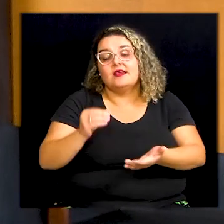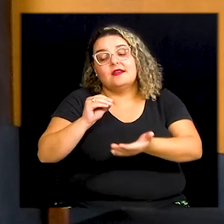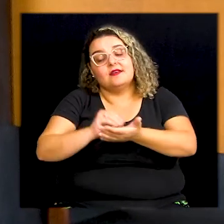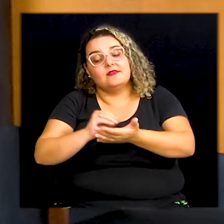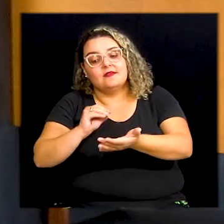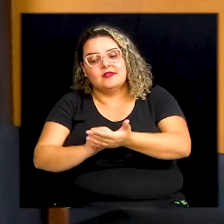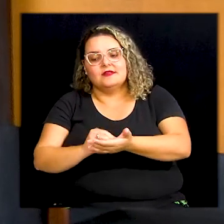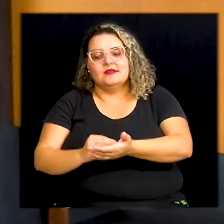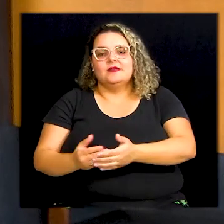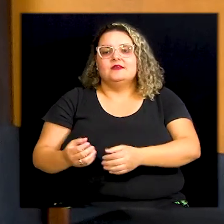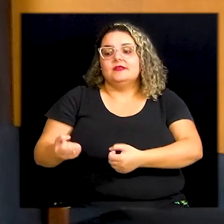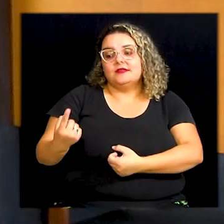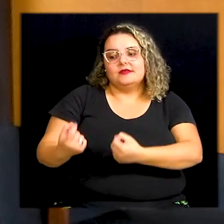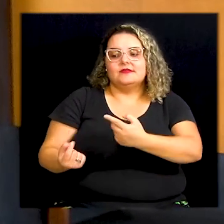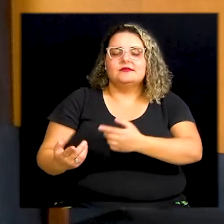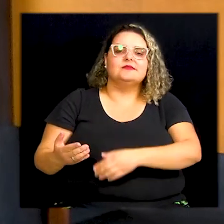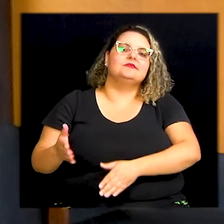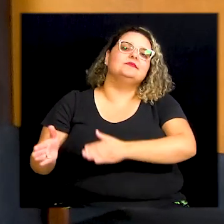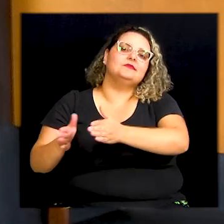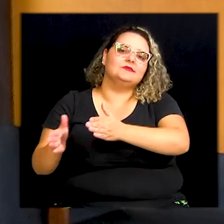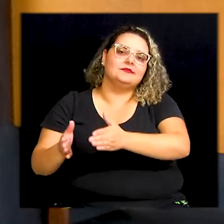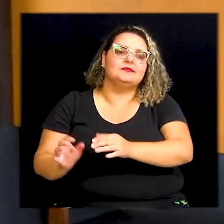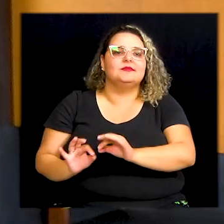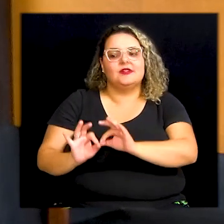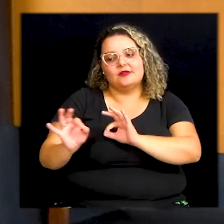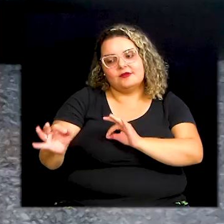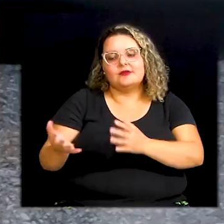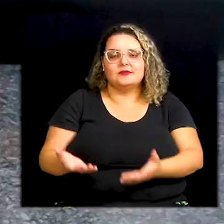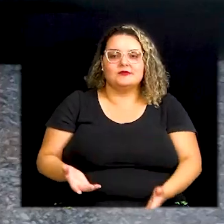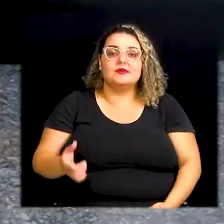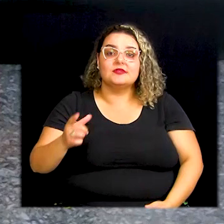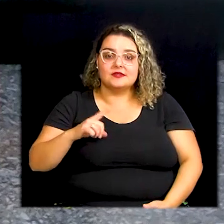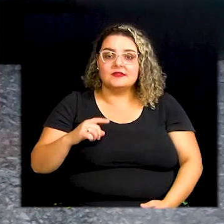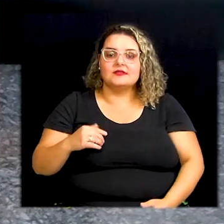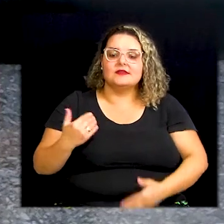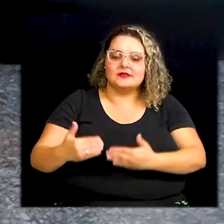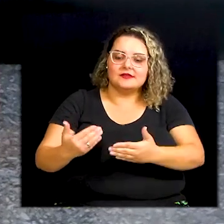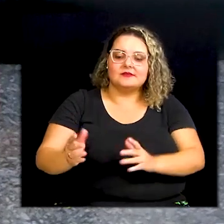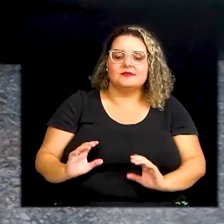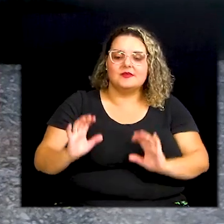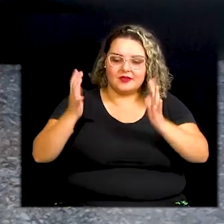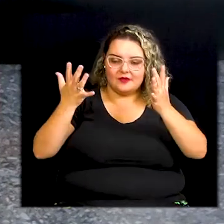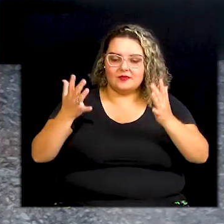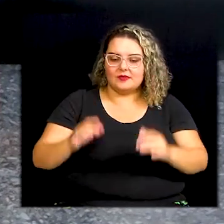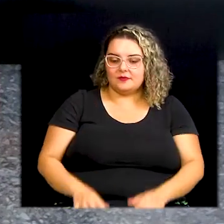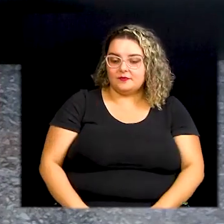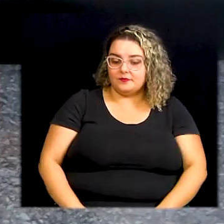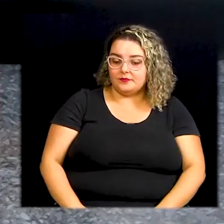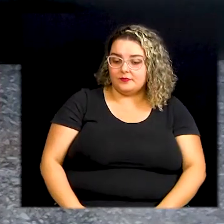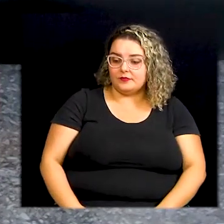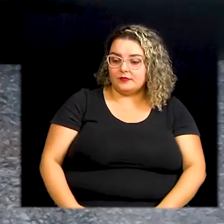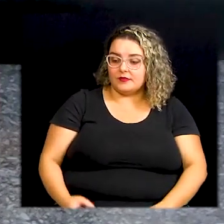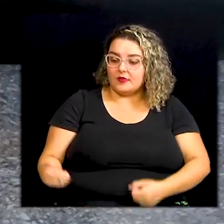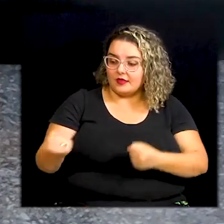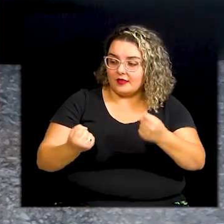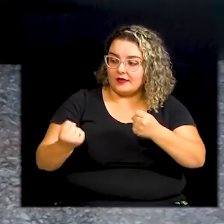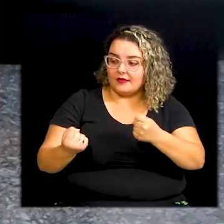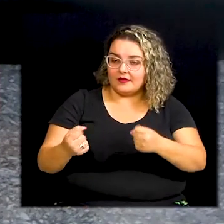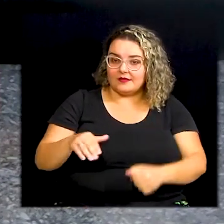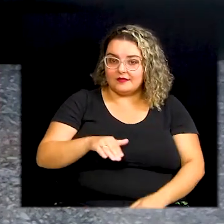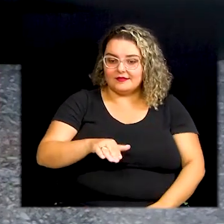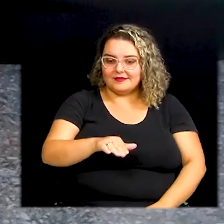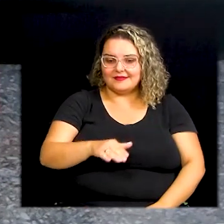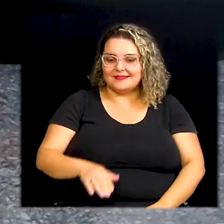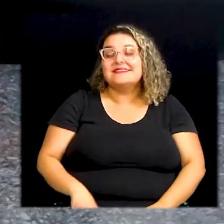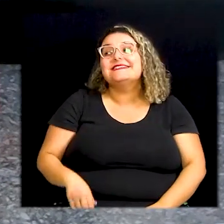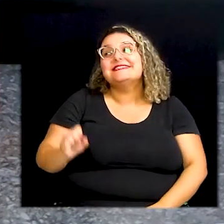alguns momentos, mas creio que no futuro a gente vai ter muito tempo para comemorar ainda. E você veio para cá dirigindo? Vim,